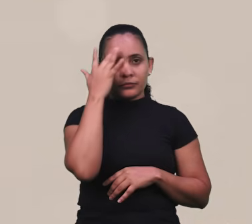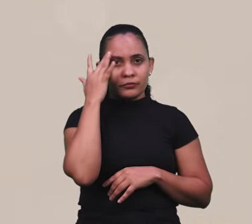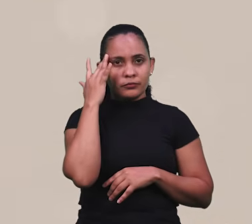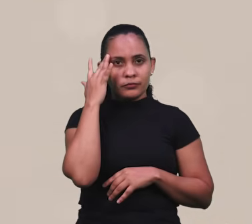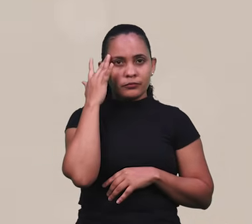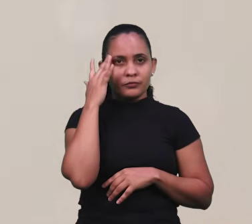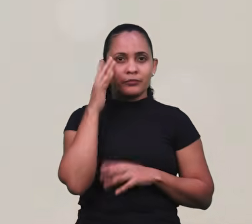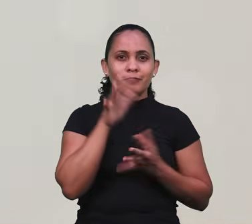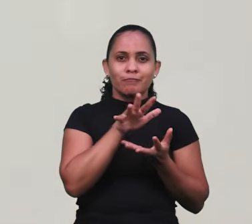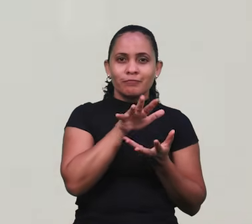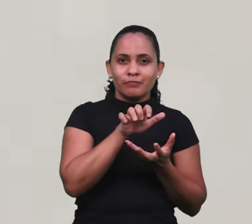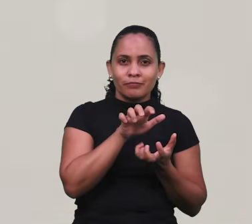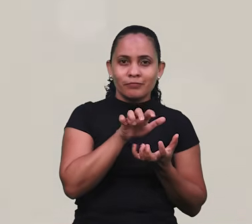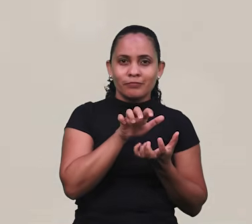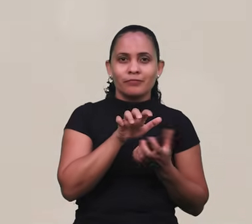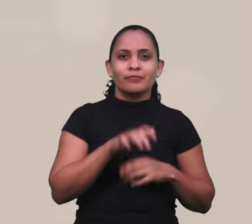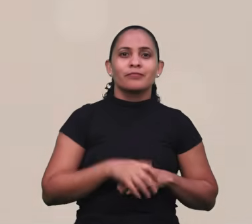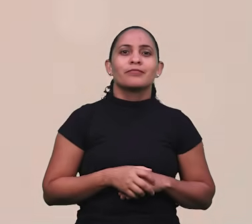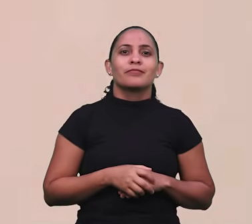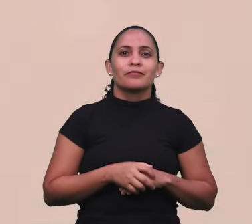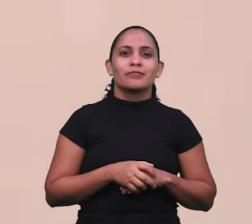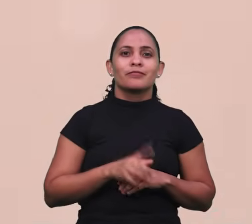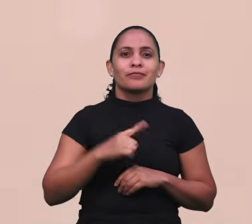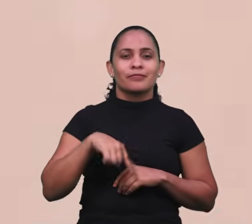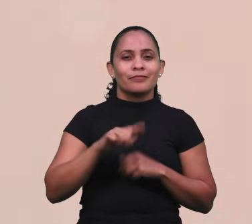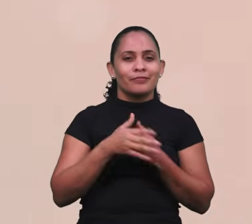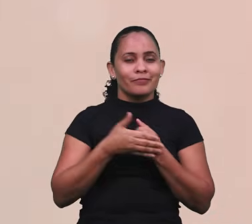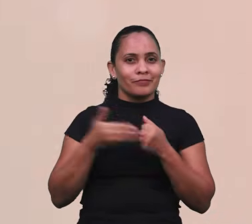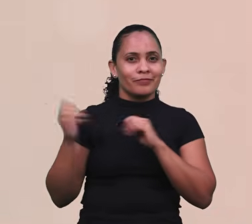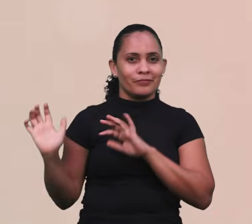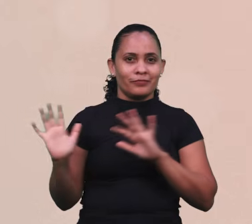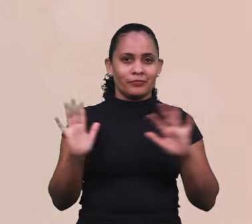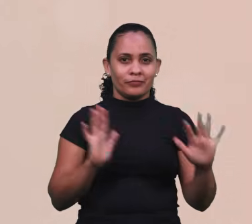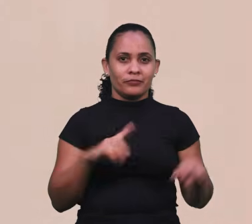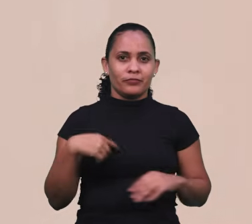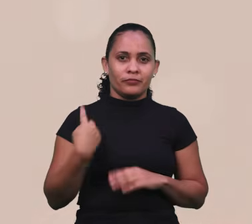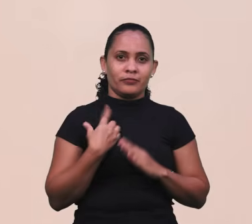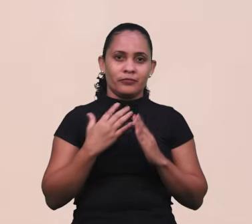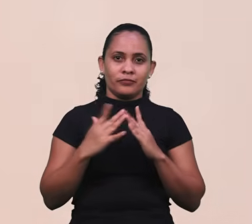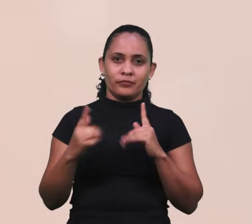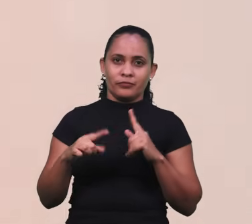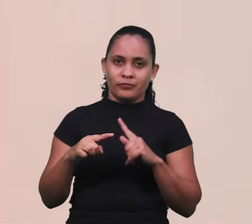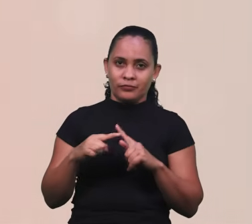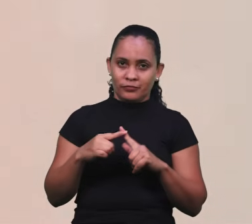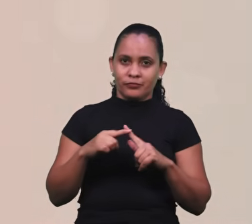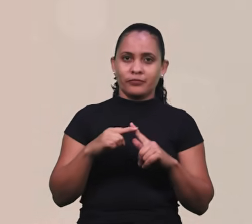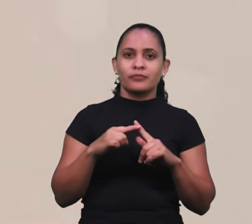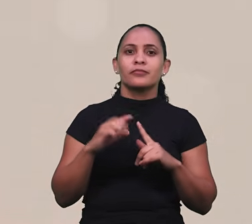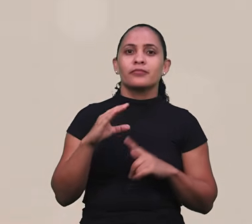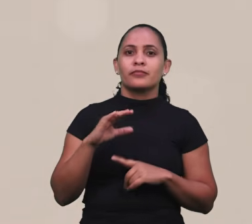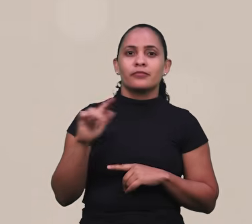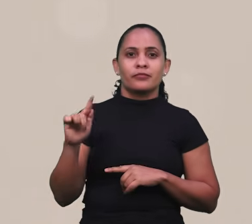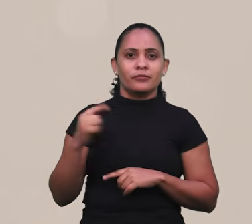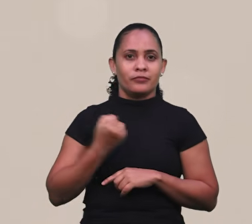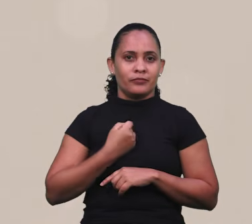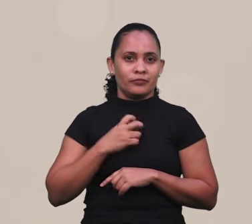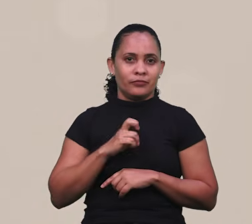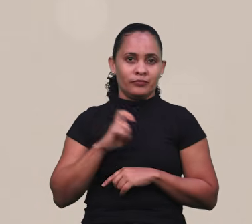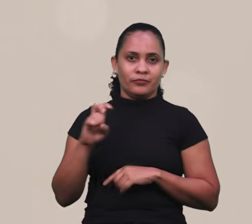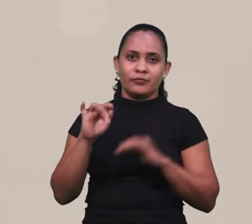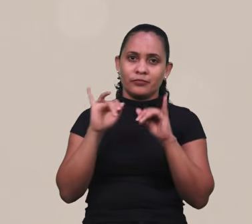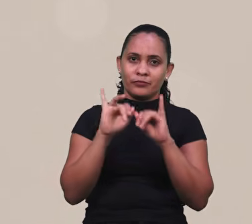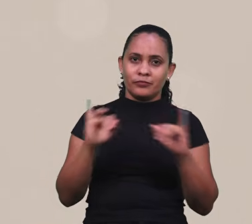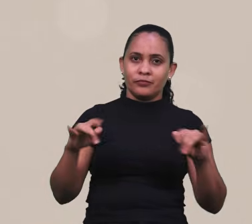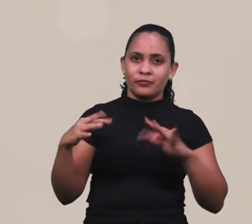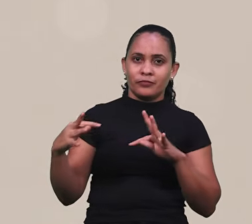as pessoas que têm mais de idade, a partir dos 50. Somos da Igreja Cristã Maranata de Campo